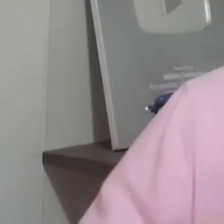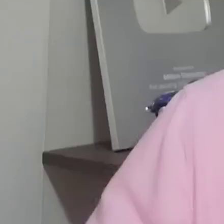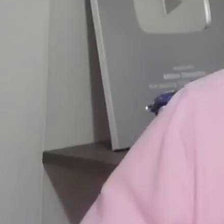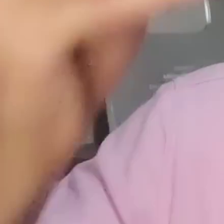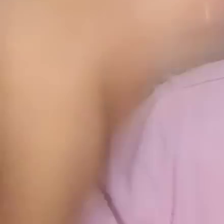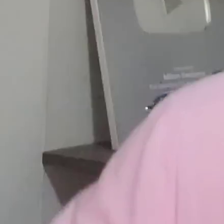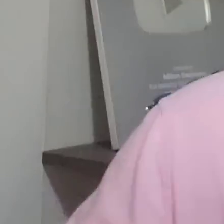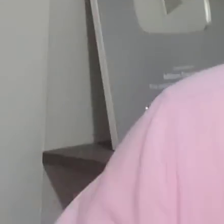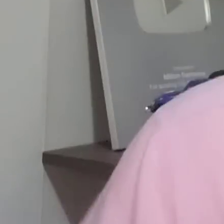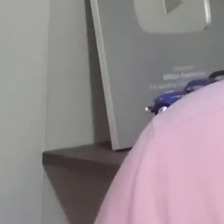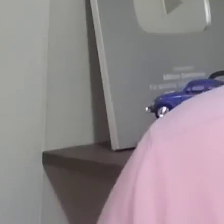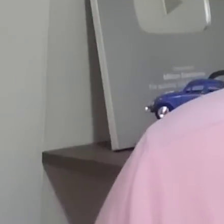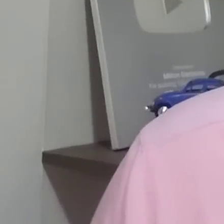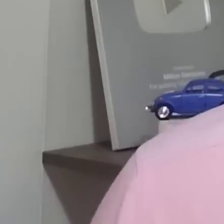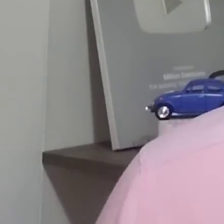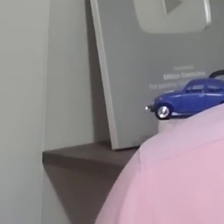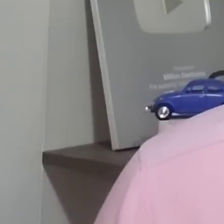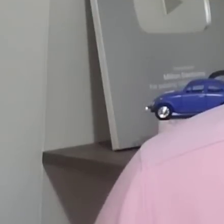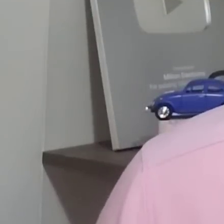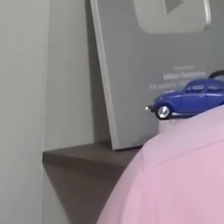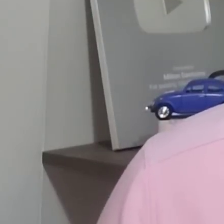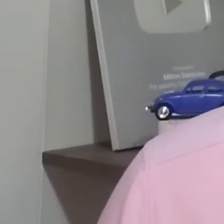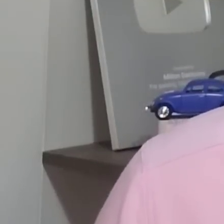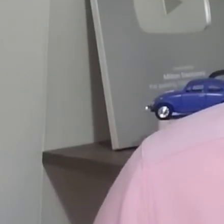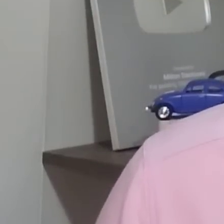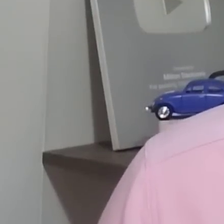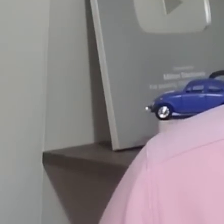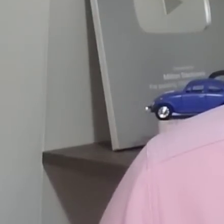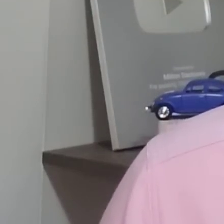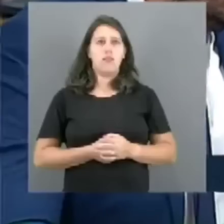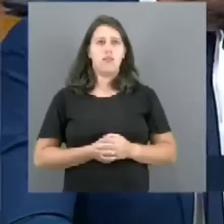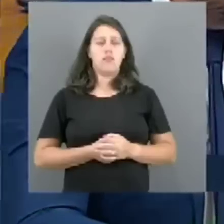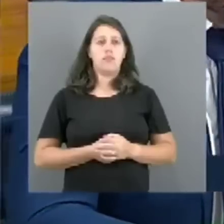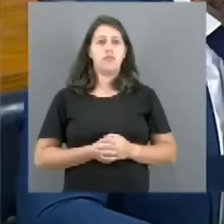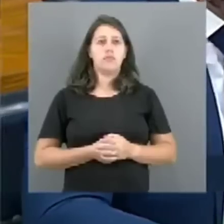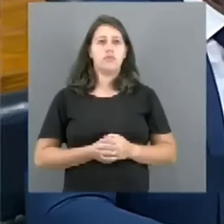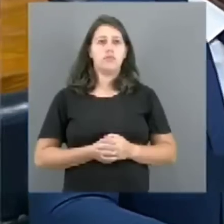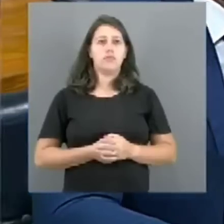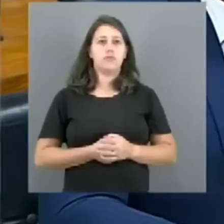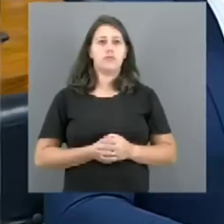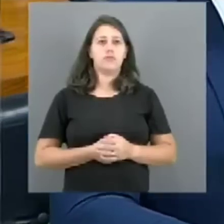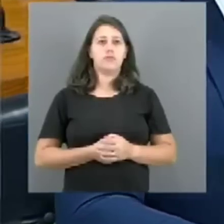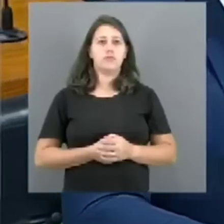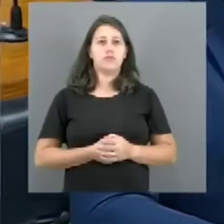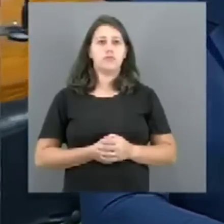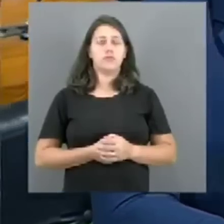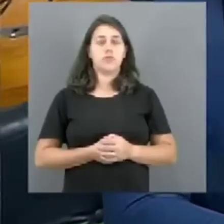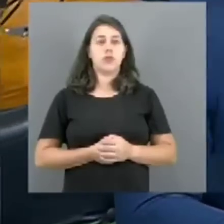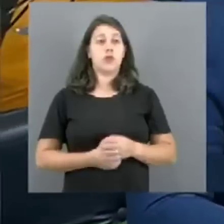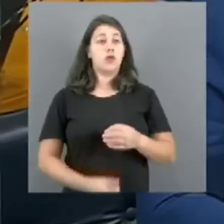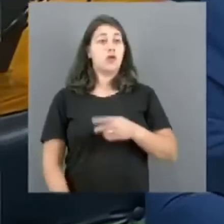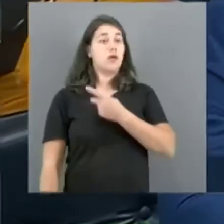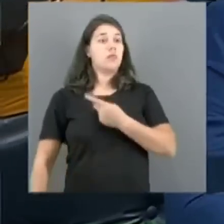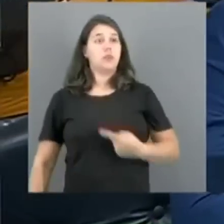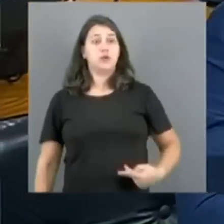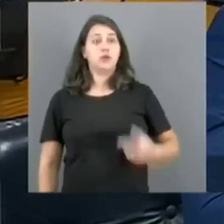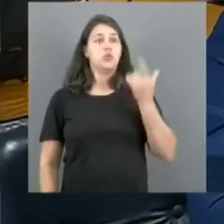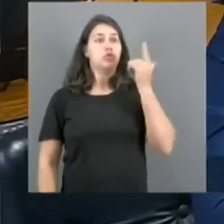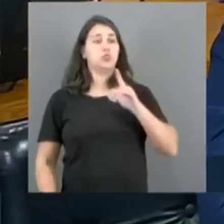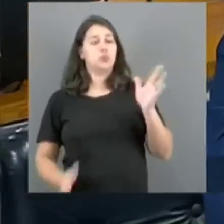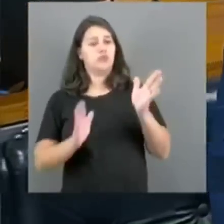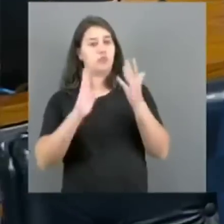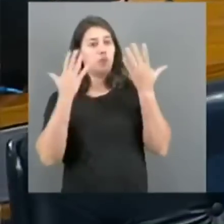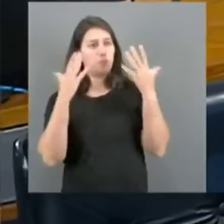Neto defendendo cada um de vocês no plenário do Senado Federal. Presidente, mais uma vez, parabenizar o